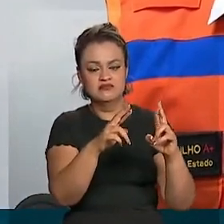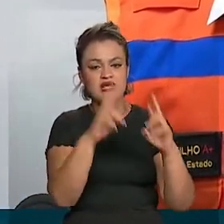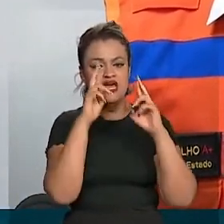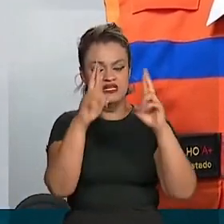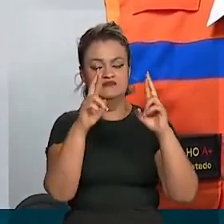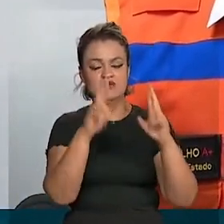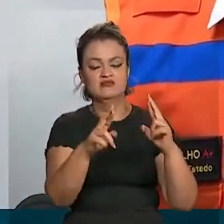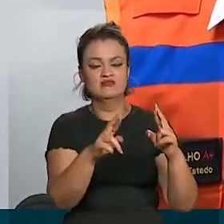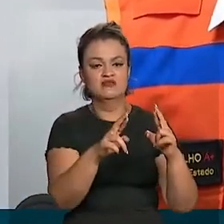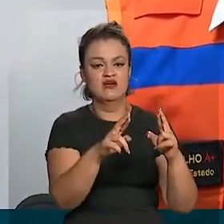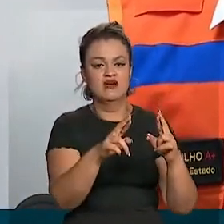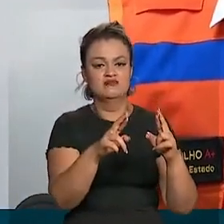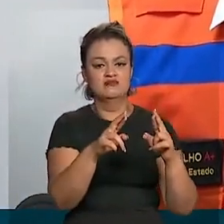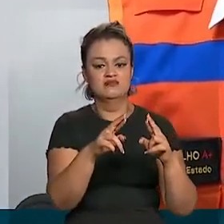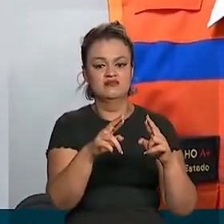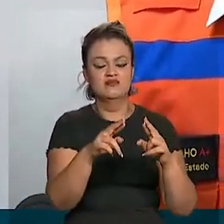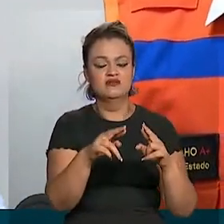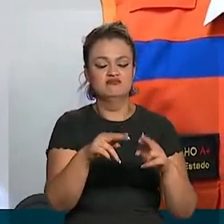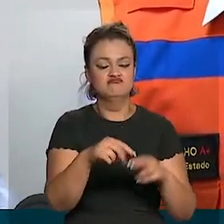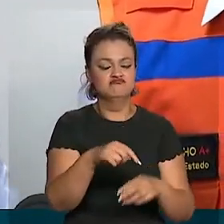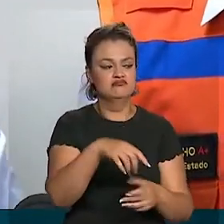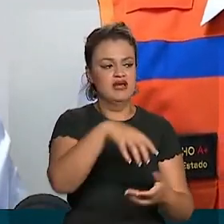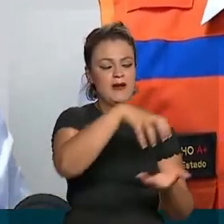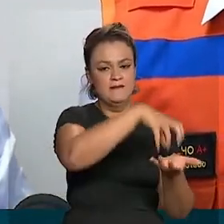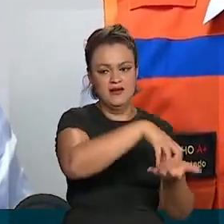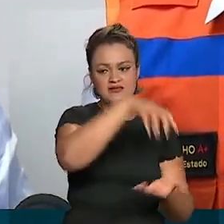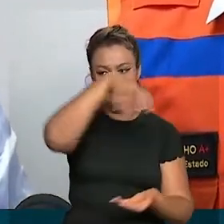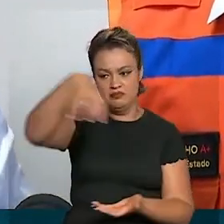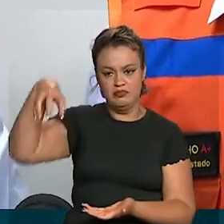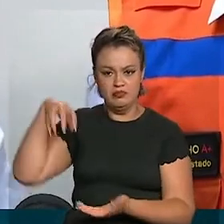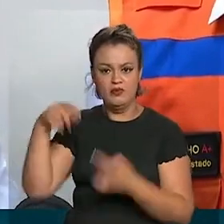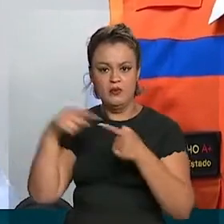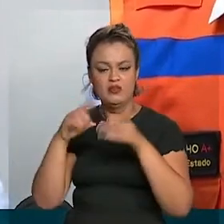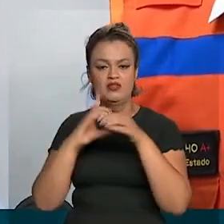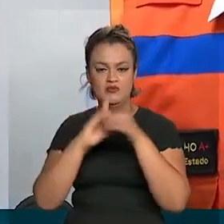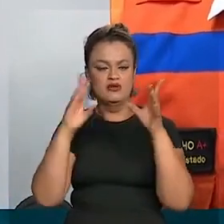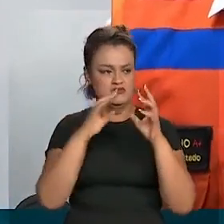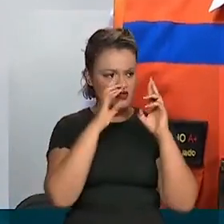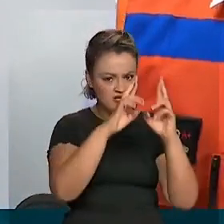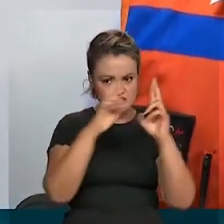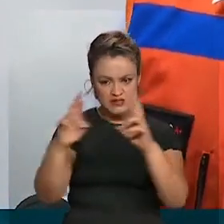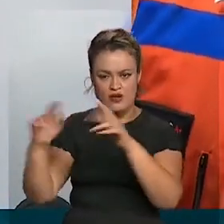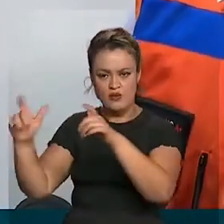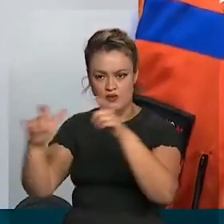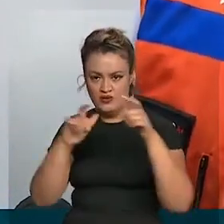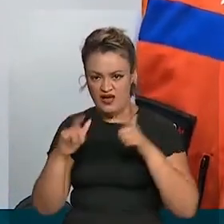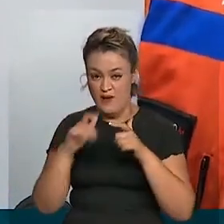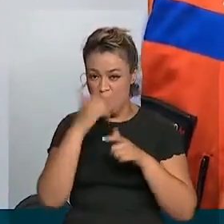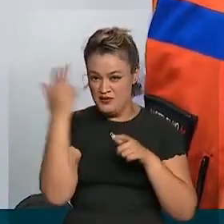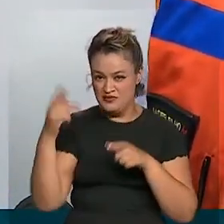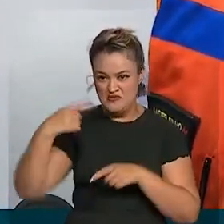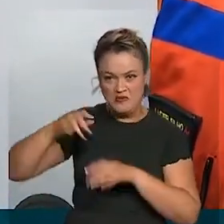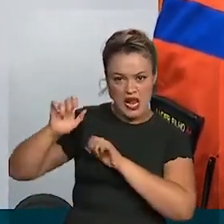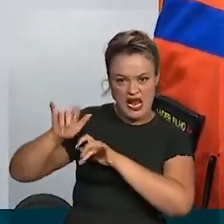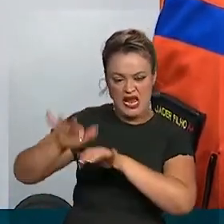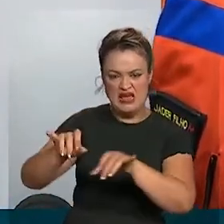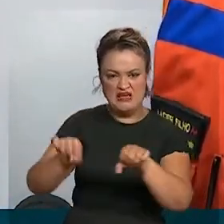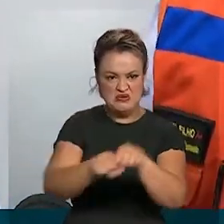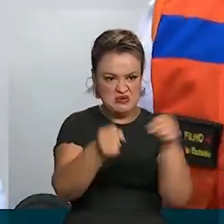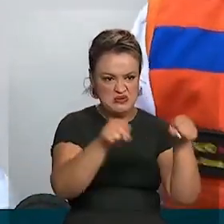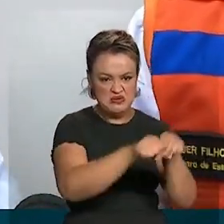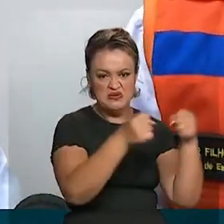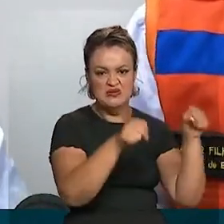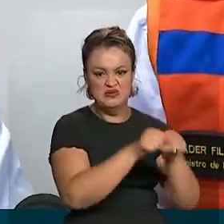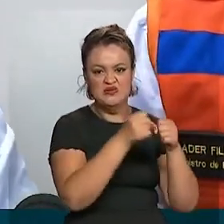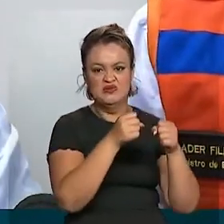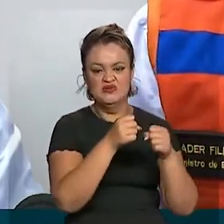as instituições que foram criadas para fortalecer a democracia. E essas pessoas, esses vândalos, que a gente poderia